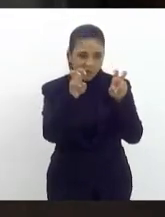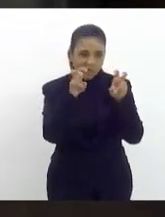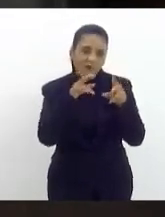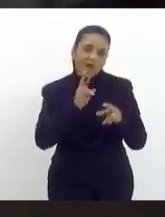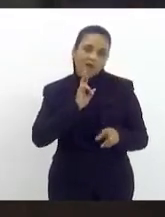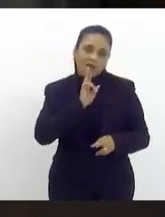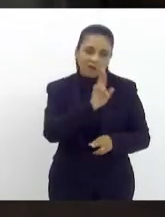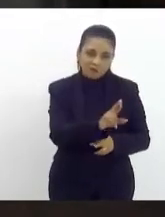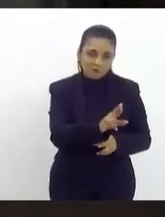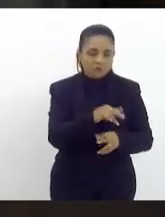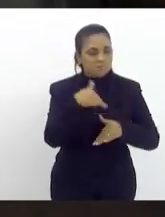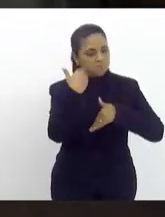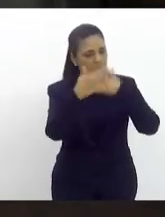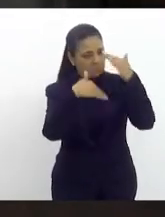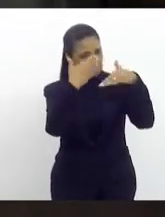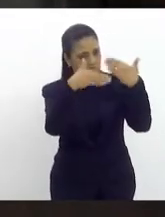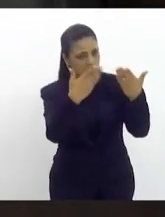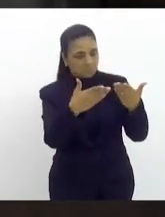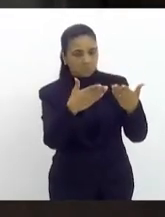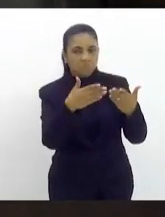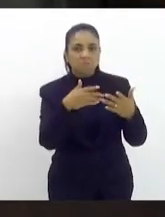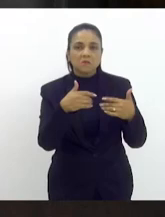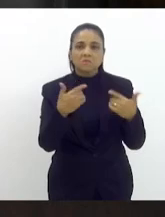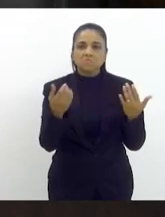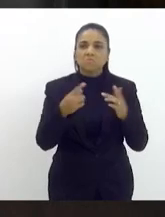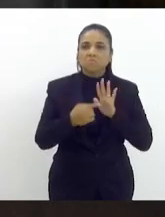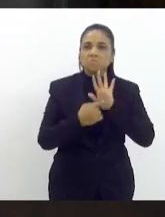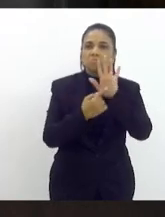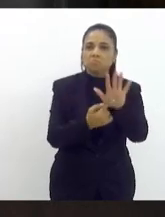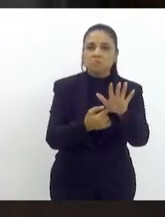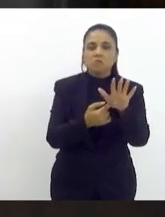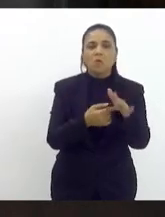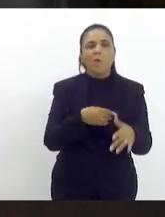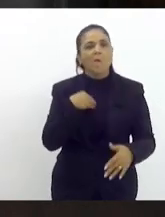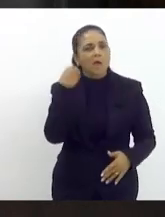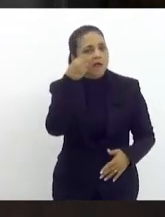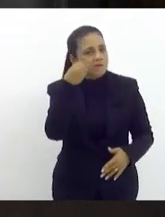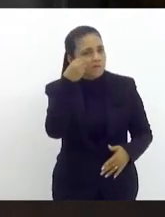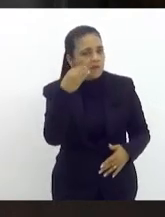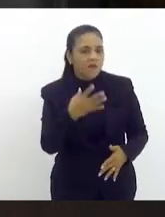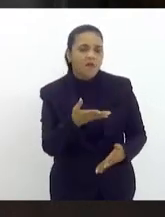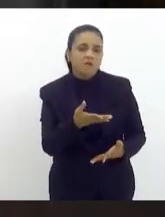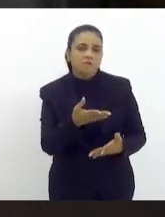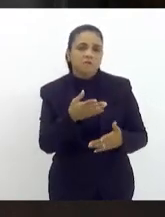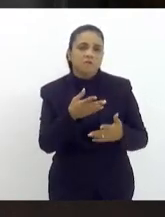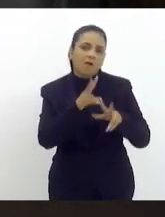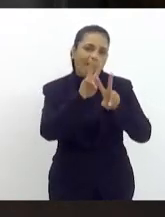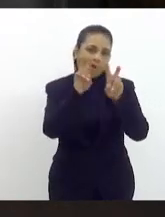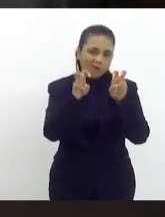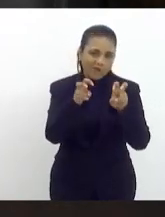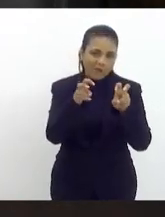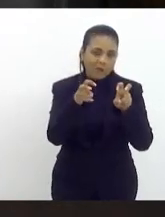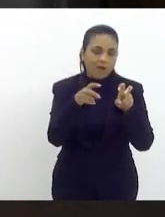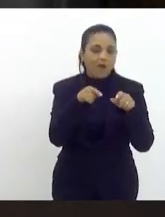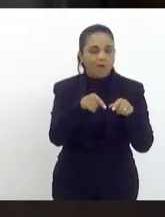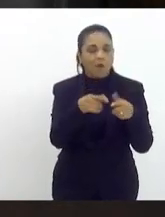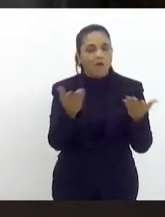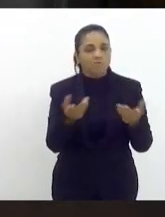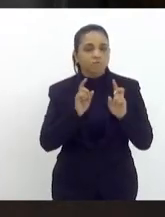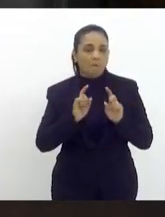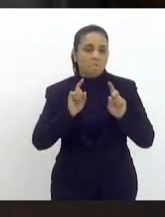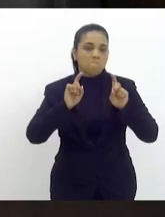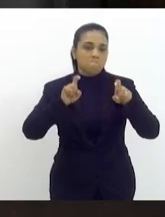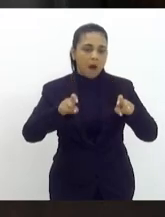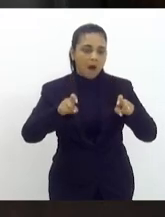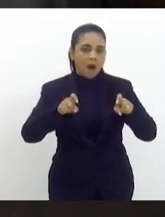respondido com desenvoltura e demonstrando pelo conhecimento da matéria, resta configurar sua aptidão para